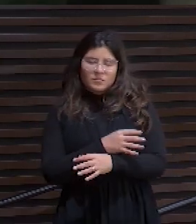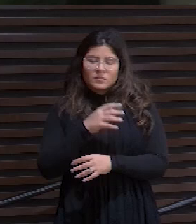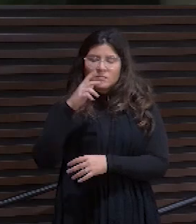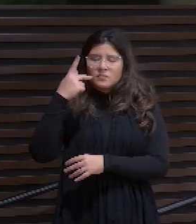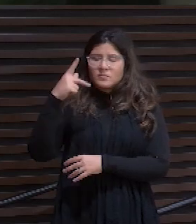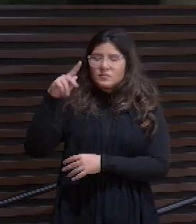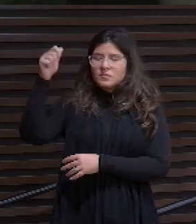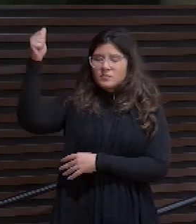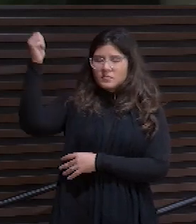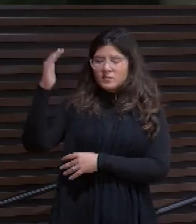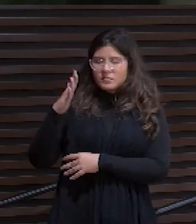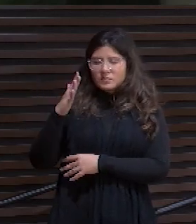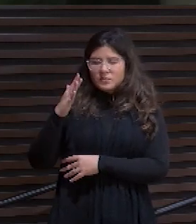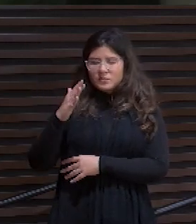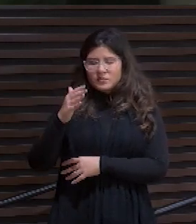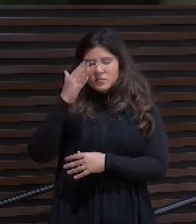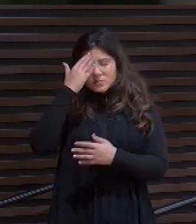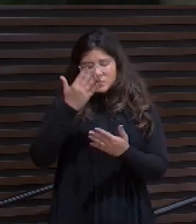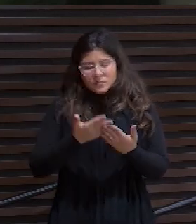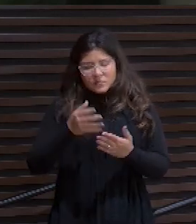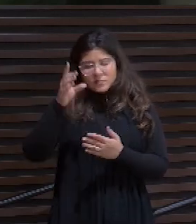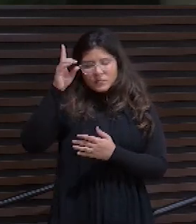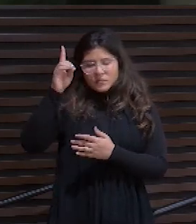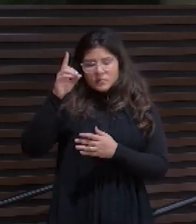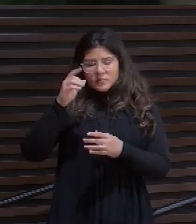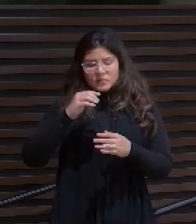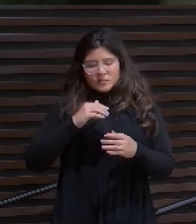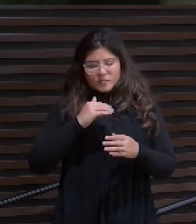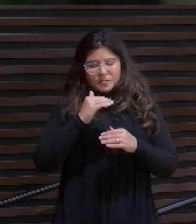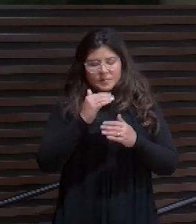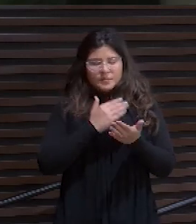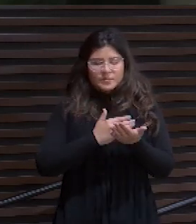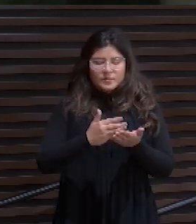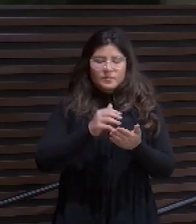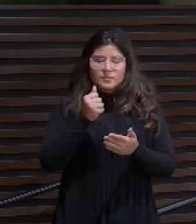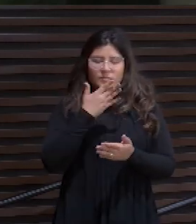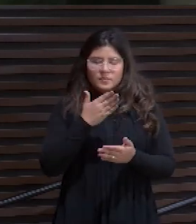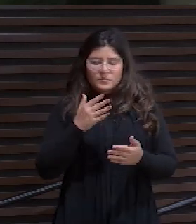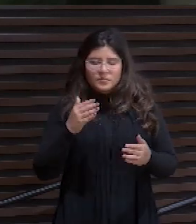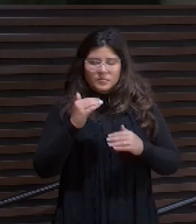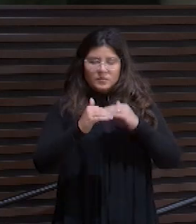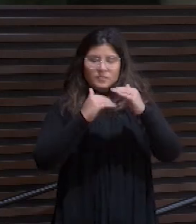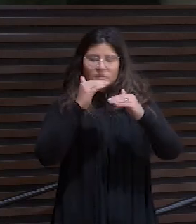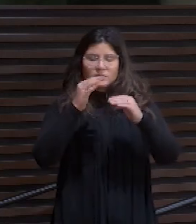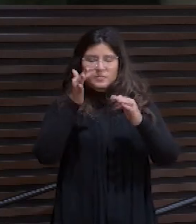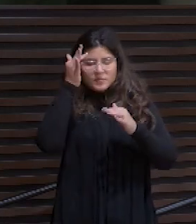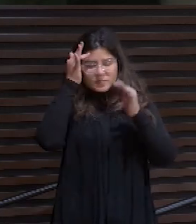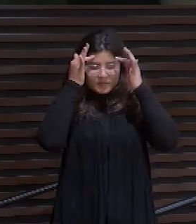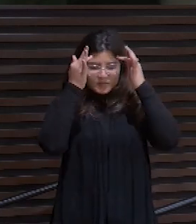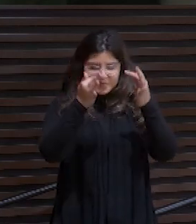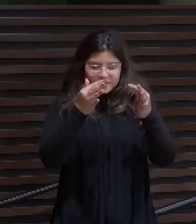pois aquele que começou boa obra em nós é fiel para completá-la. Nós te agradecemos por tão